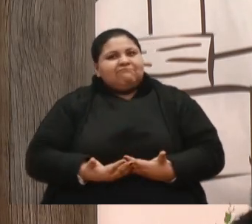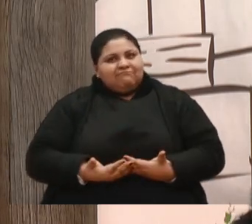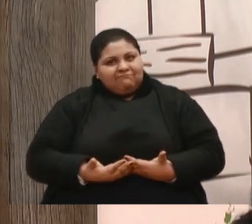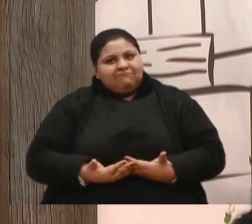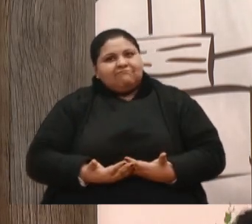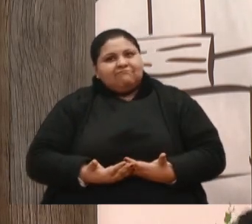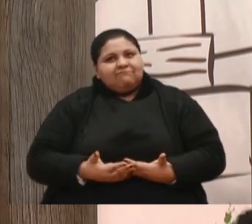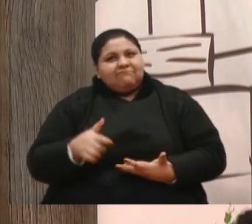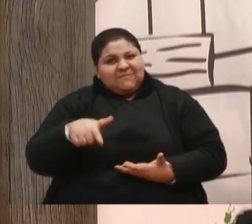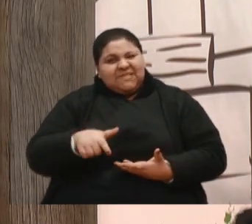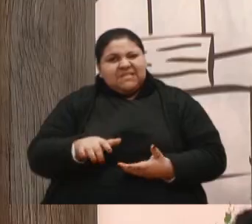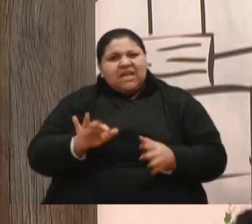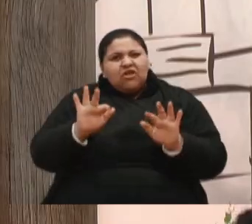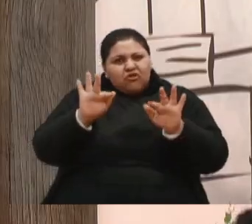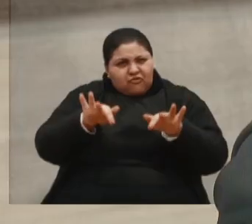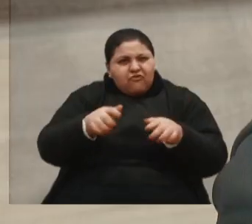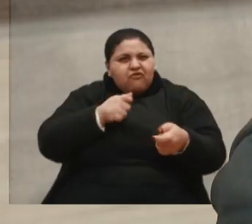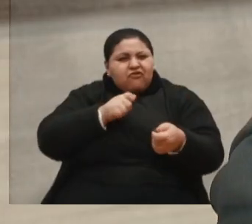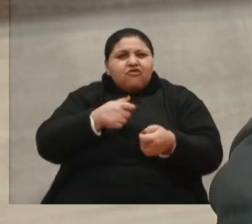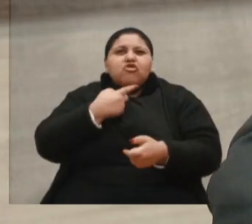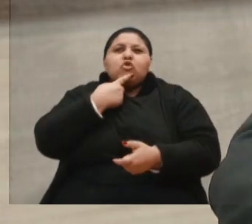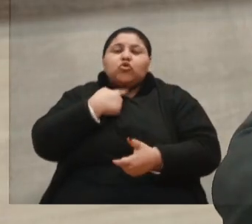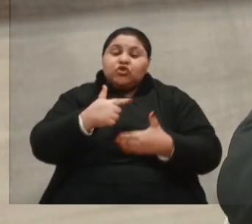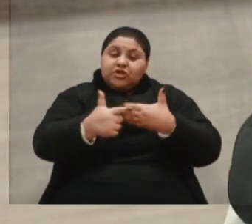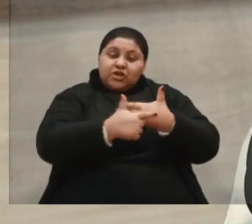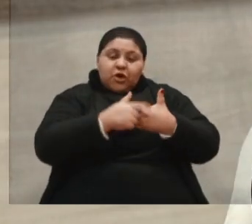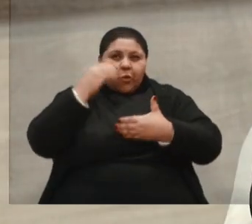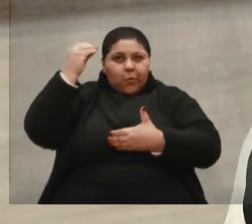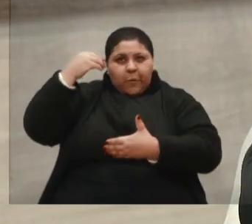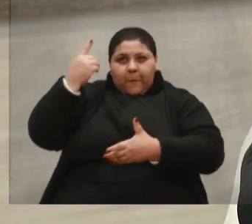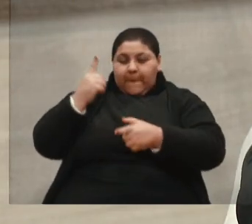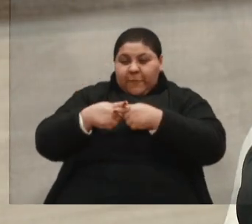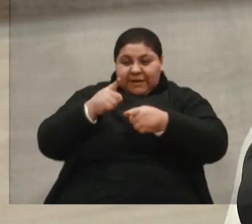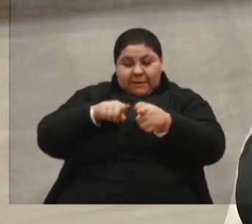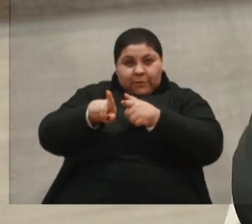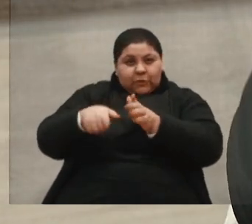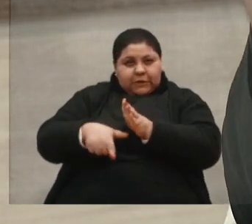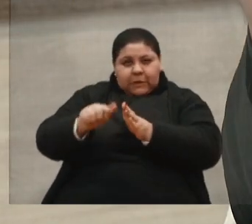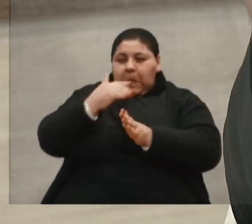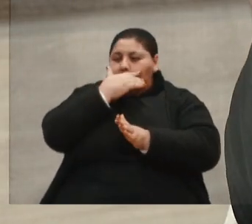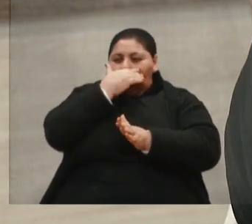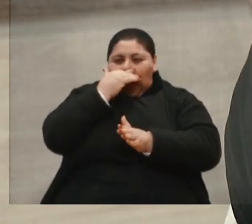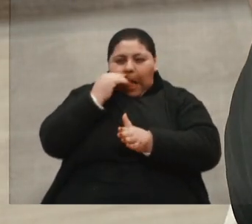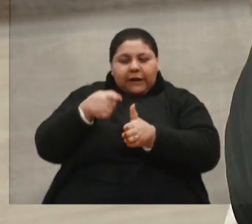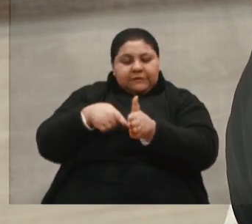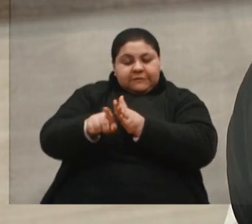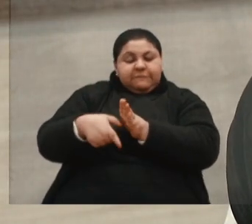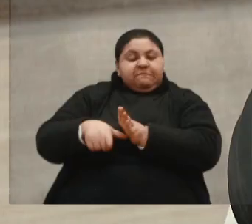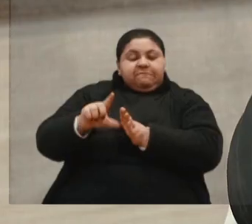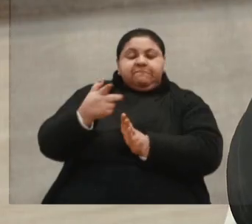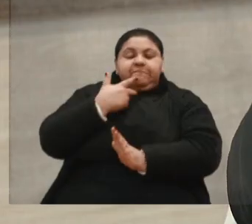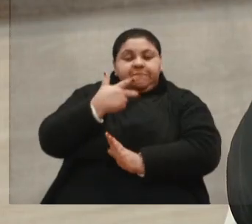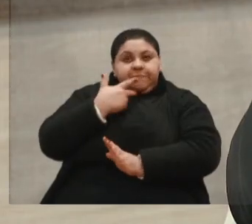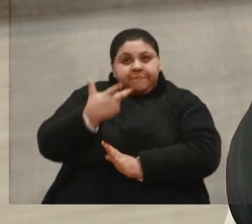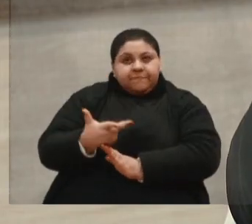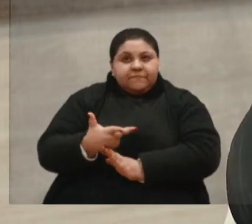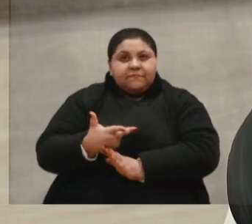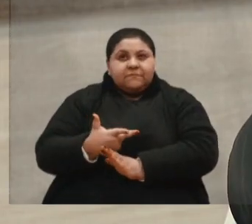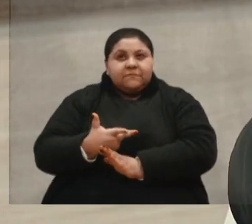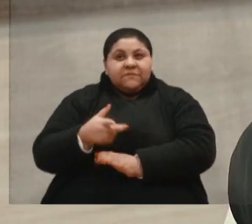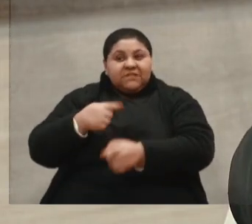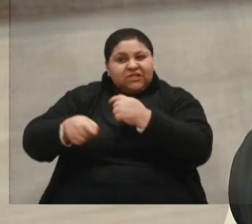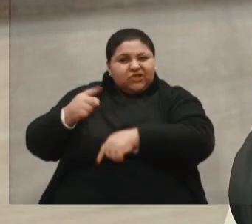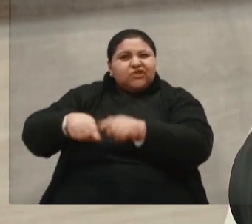atender. Nessa reta final, eu gostaria do papel da psicologia, porque na pergunta anterior,